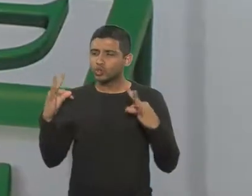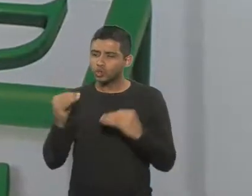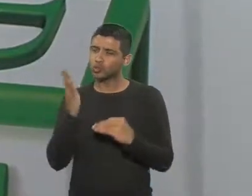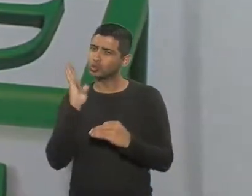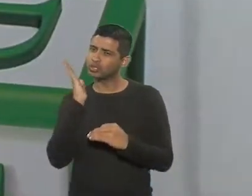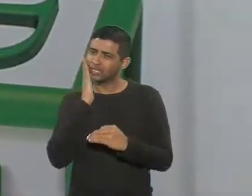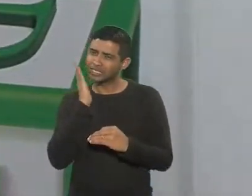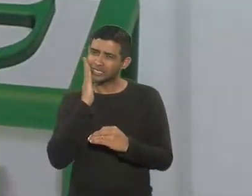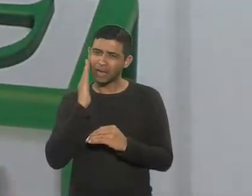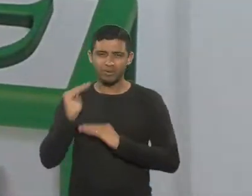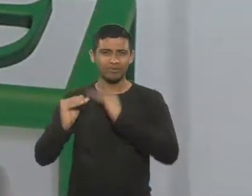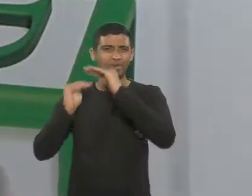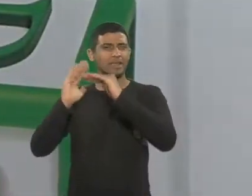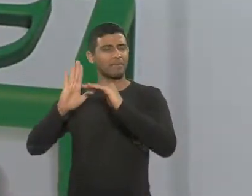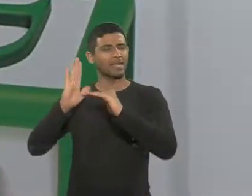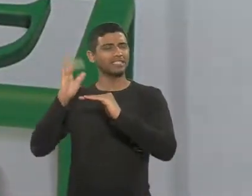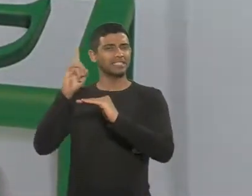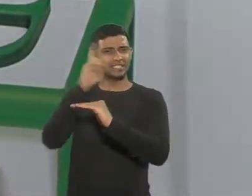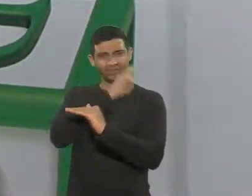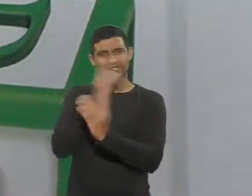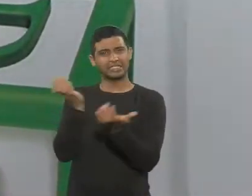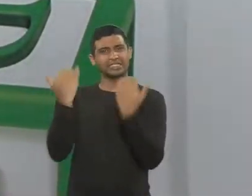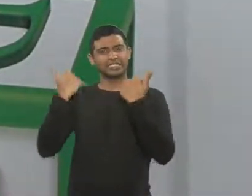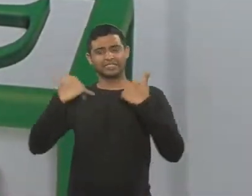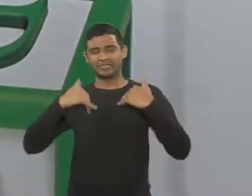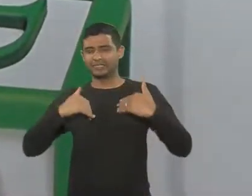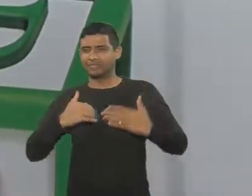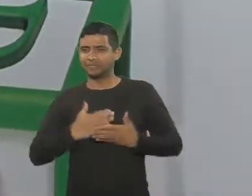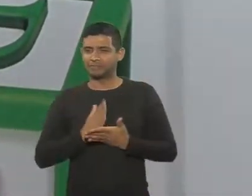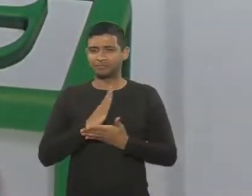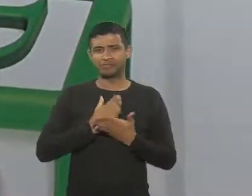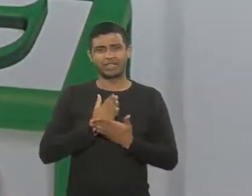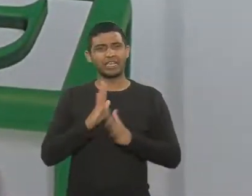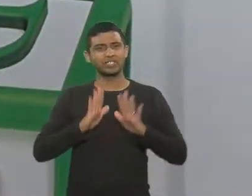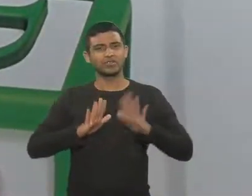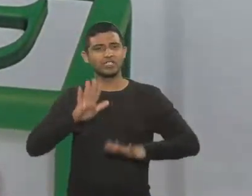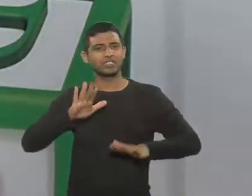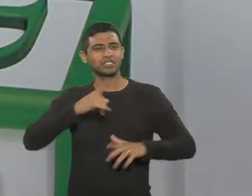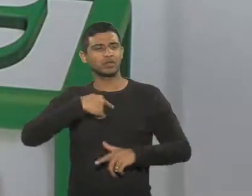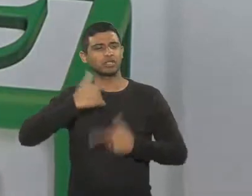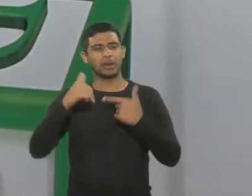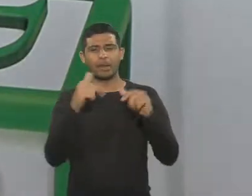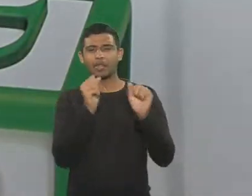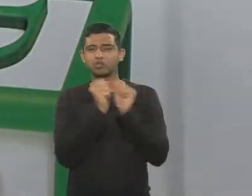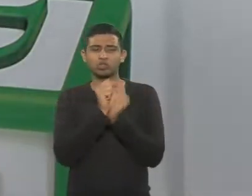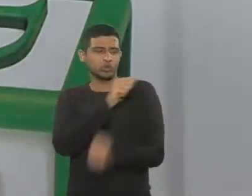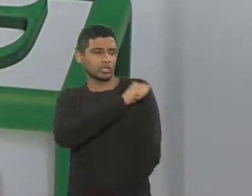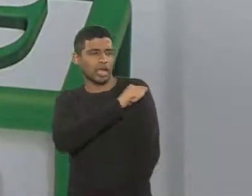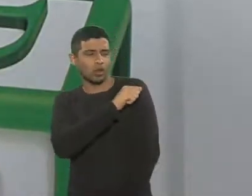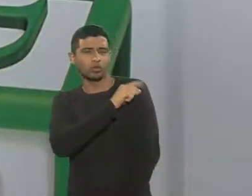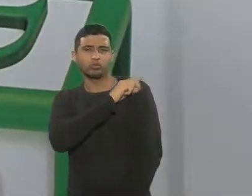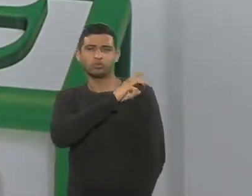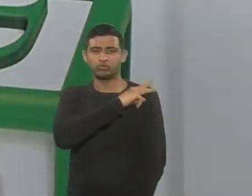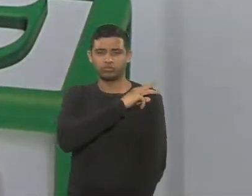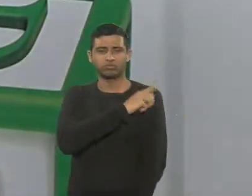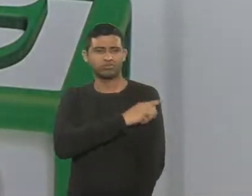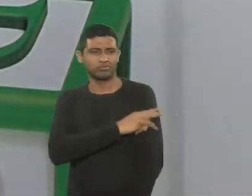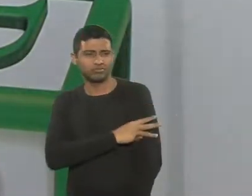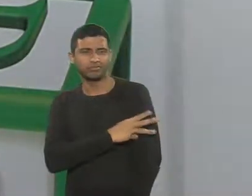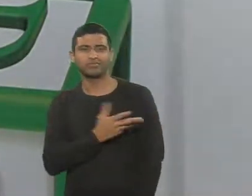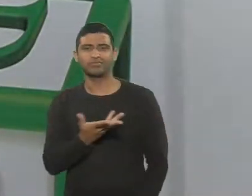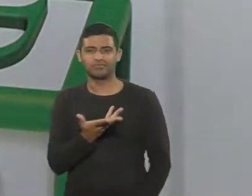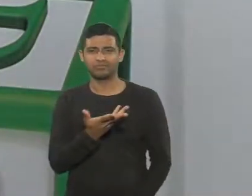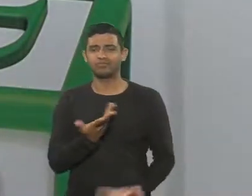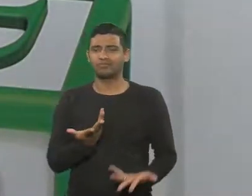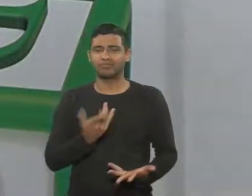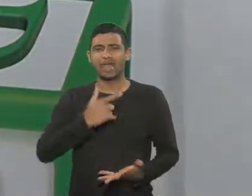as ferramentas para evoluir, ter essa dificuldade. E o que eu vejo um pouco, trabalhando com os alunos de ensino médio, com os alunos de ensino fundamental, é